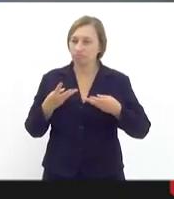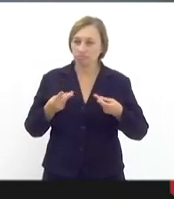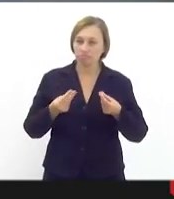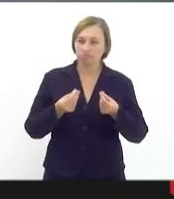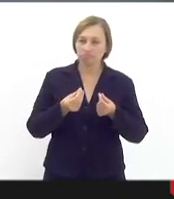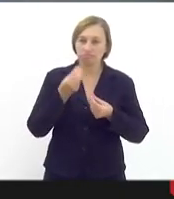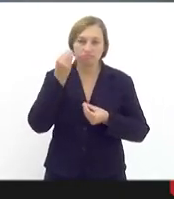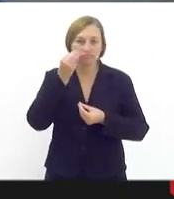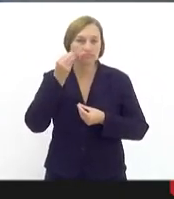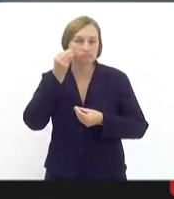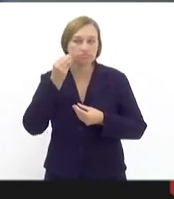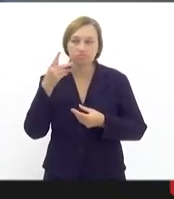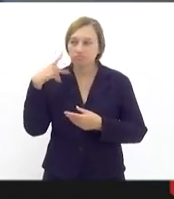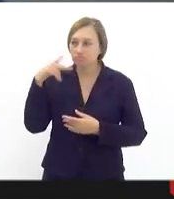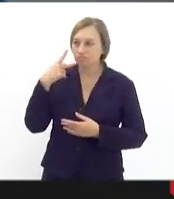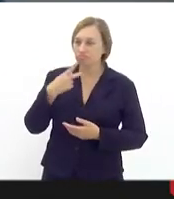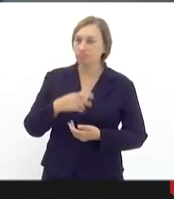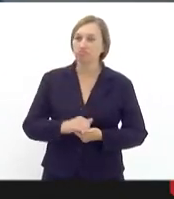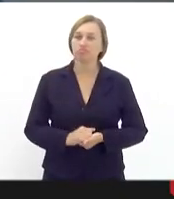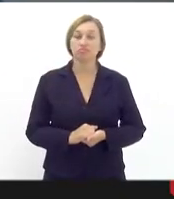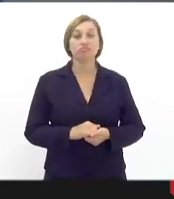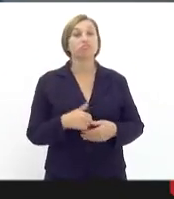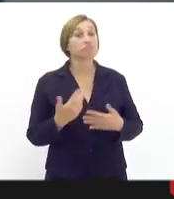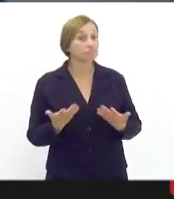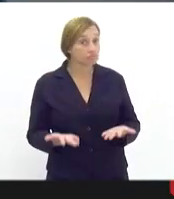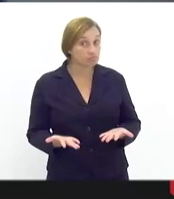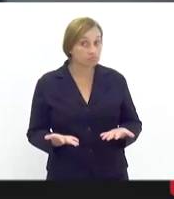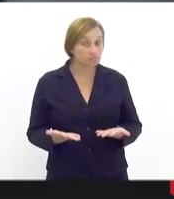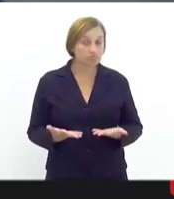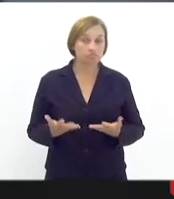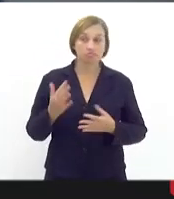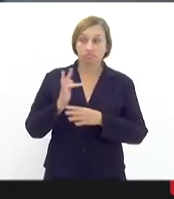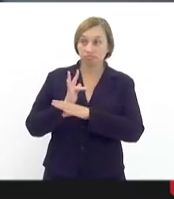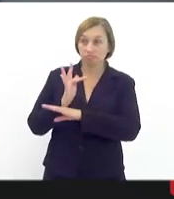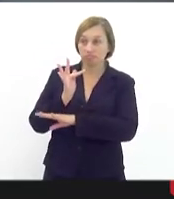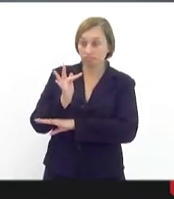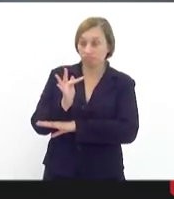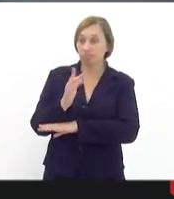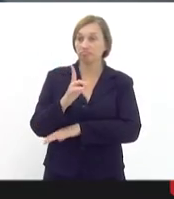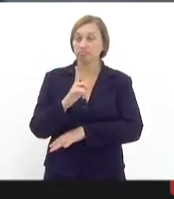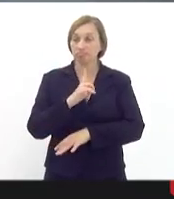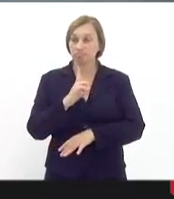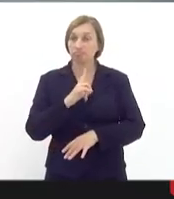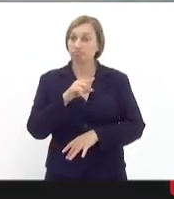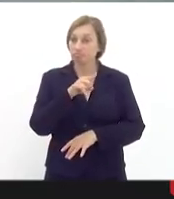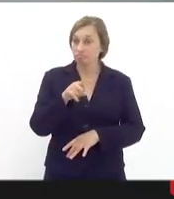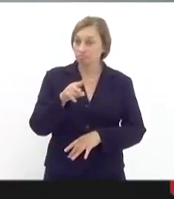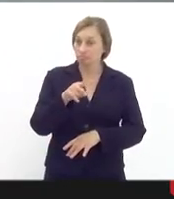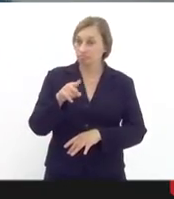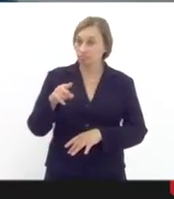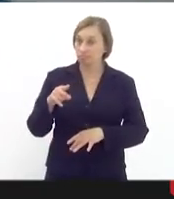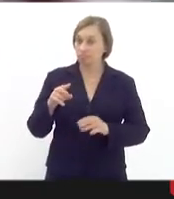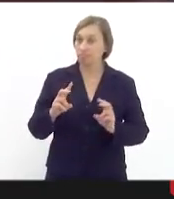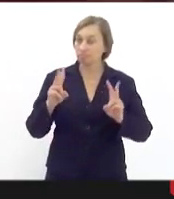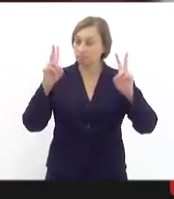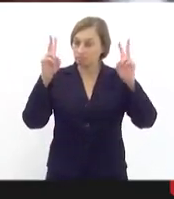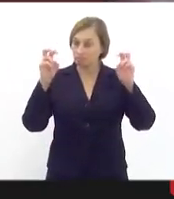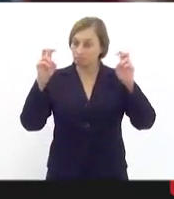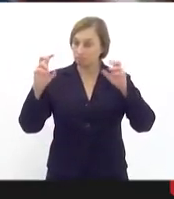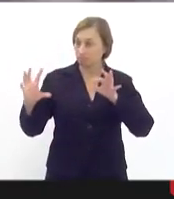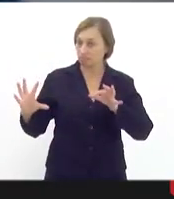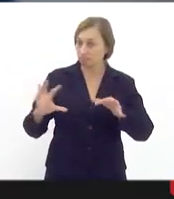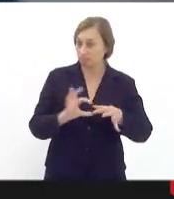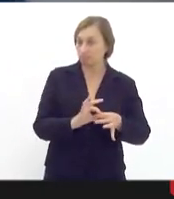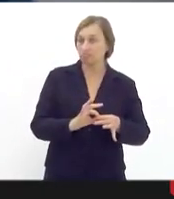uma experiência política. Então, a gente está com muita esperança, porque você está pegando um tema que mexe com